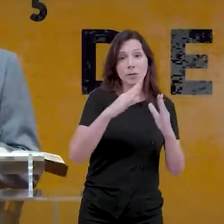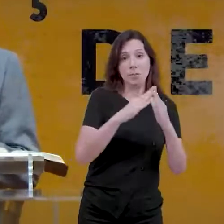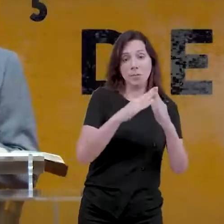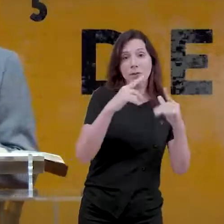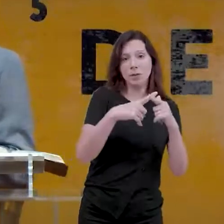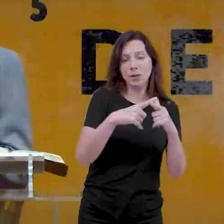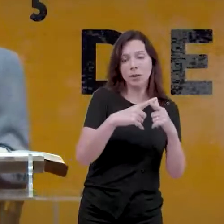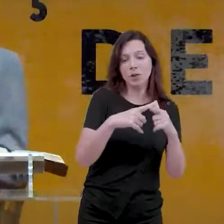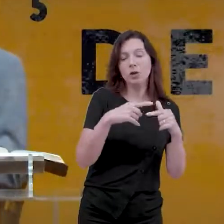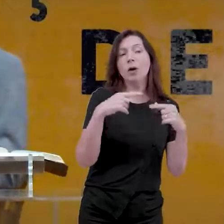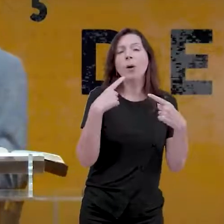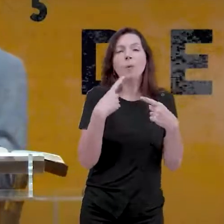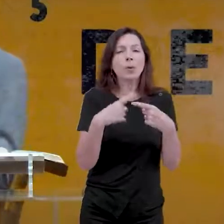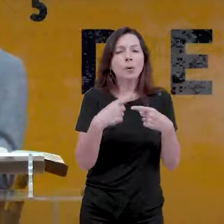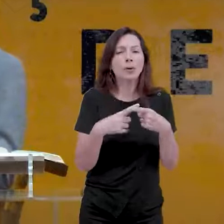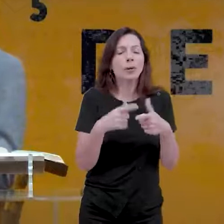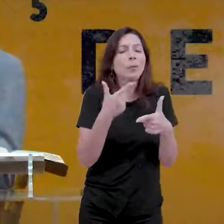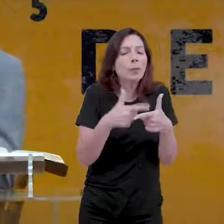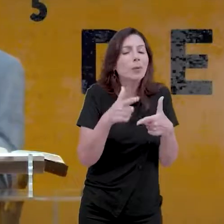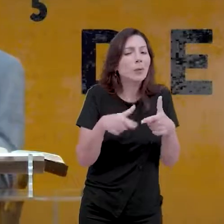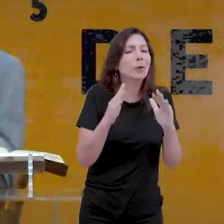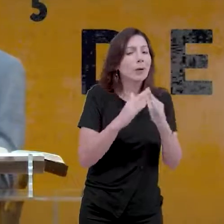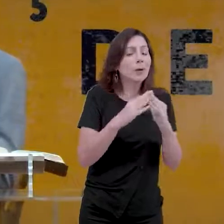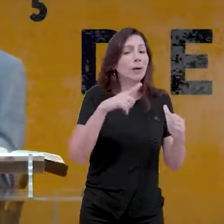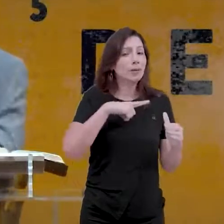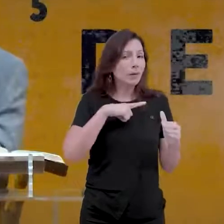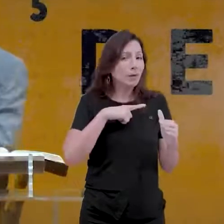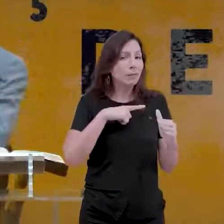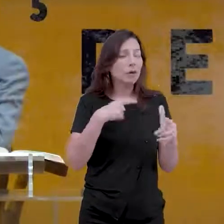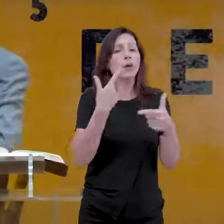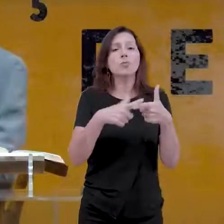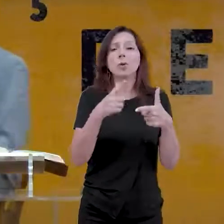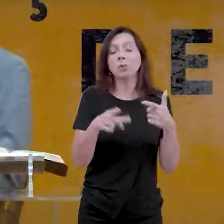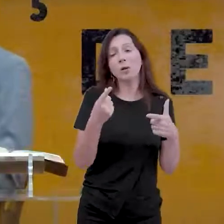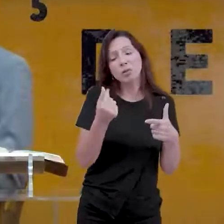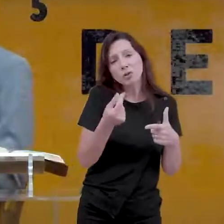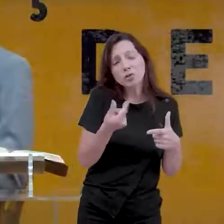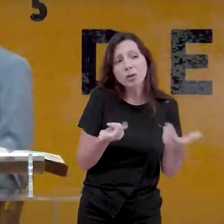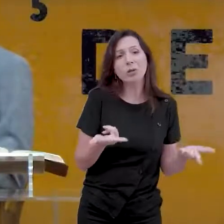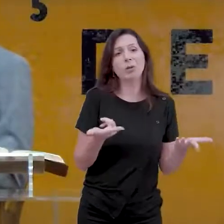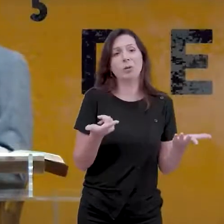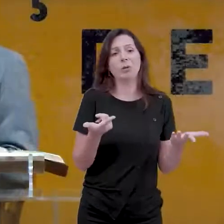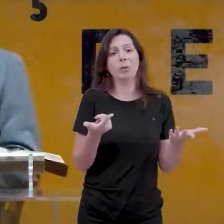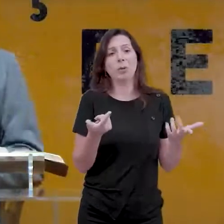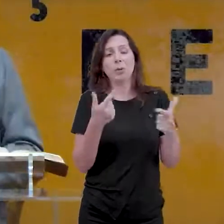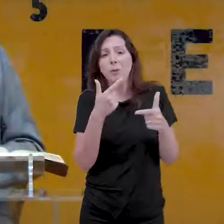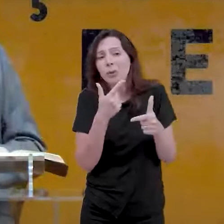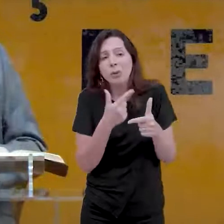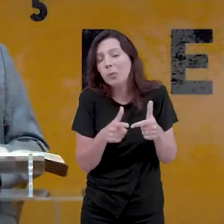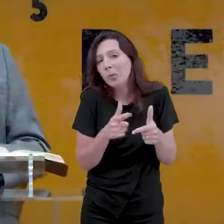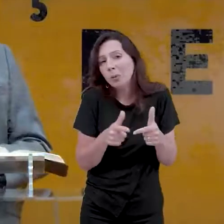problema. Você vem porque está passando uma fase difícil financeiramente, você precisa dar uma melhorada. Você